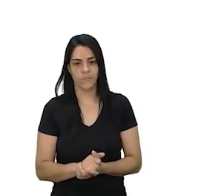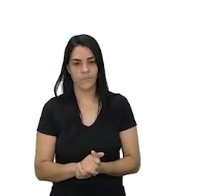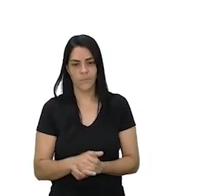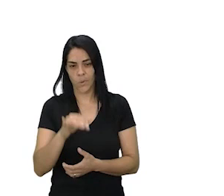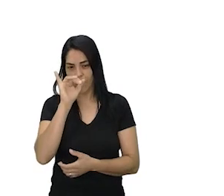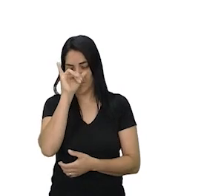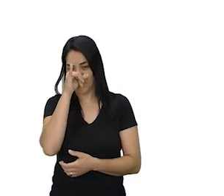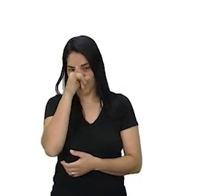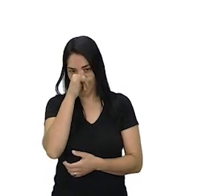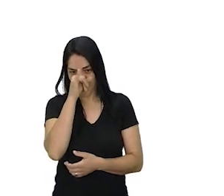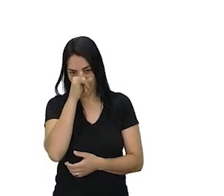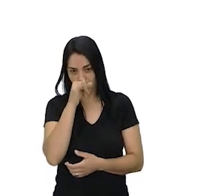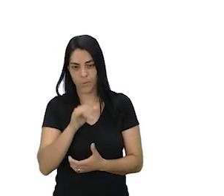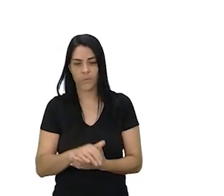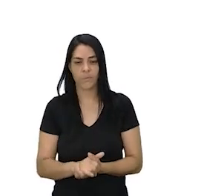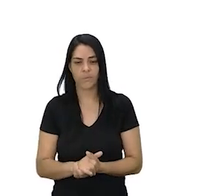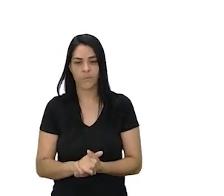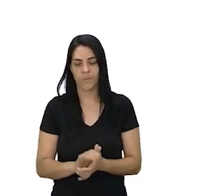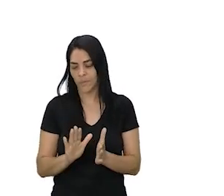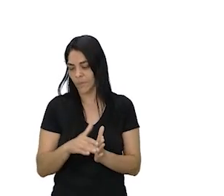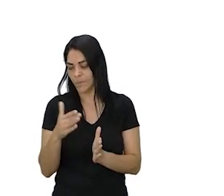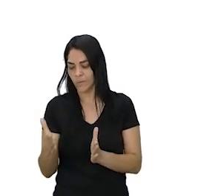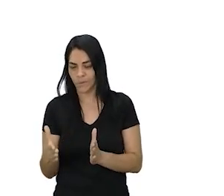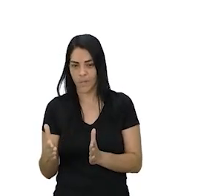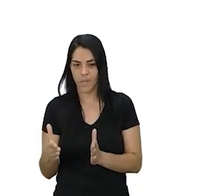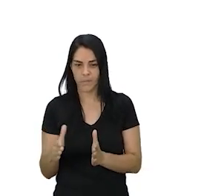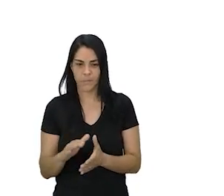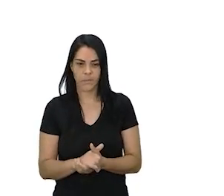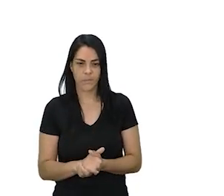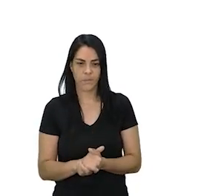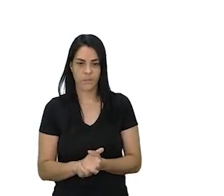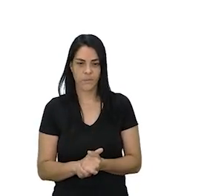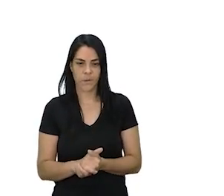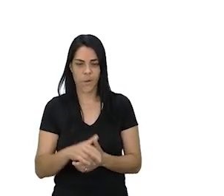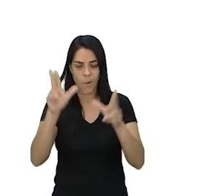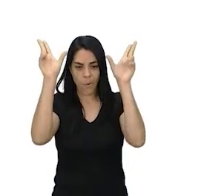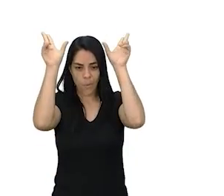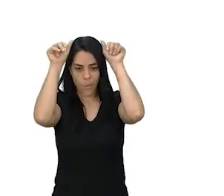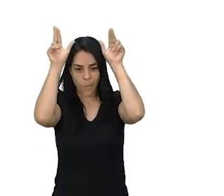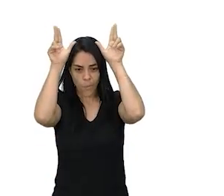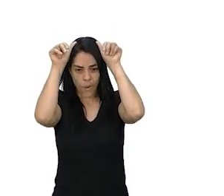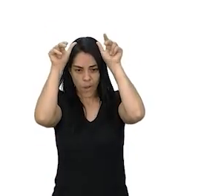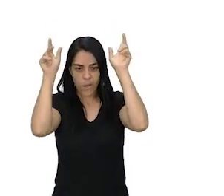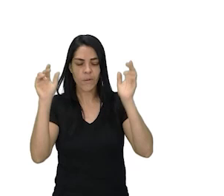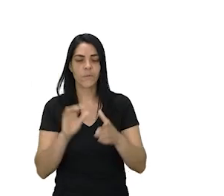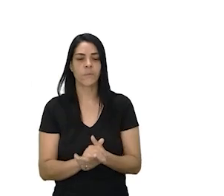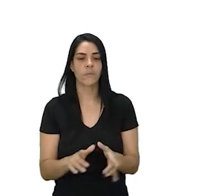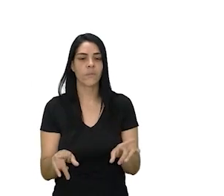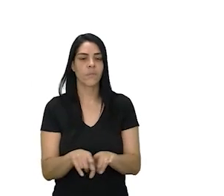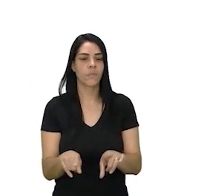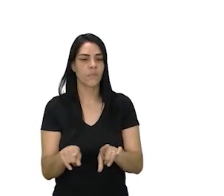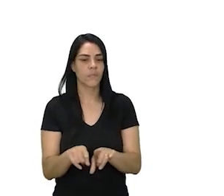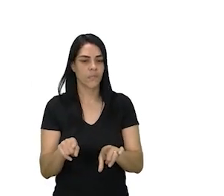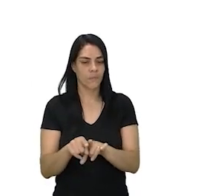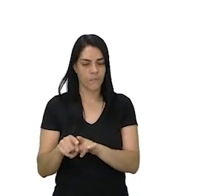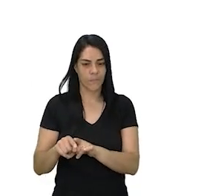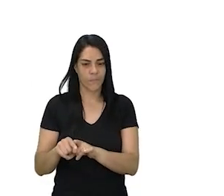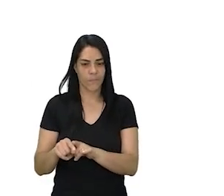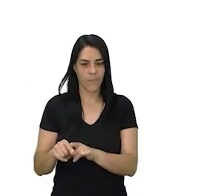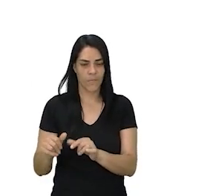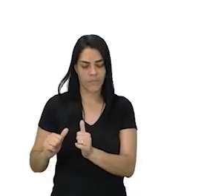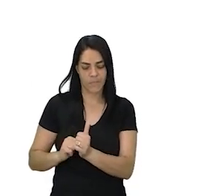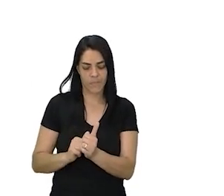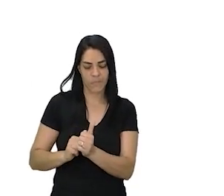porco-espinho, passando ao lado dos coelhos, ao mesmo tempo seguindo em